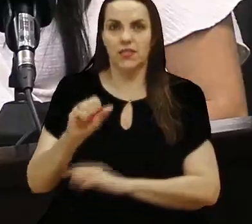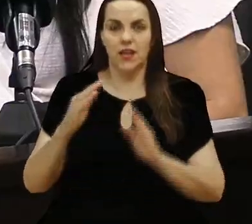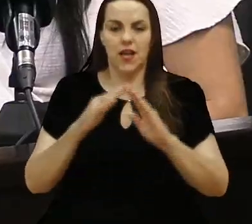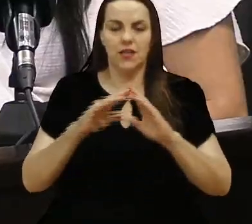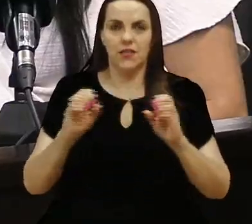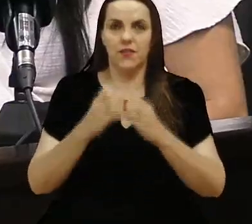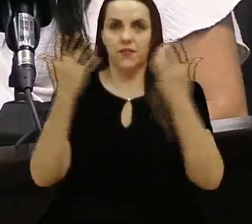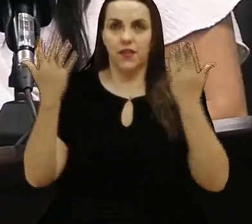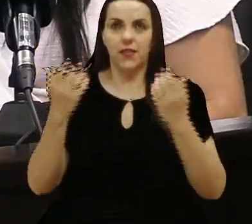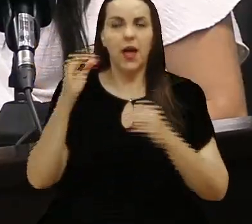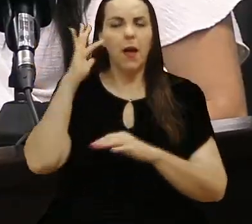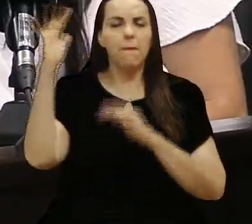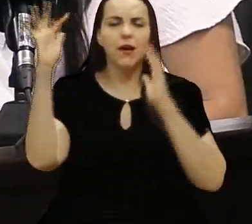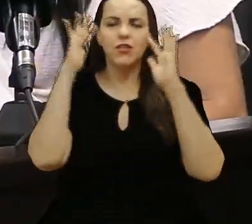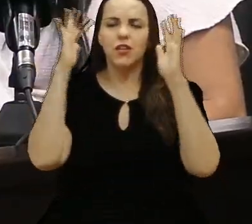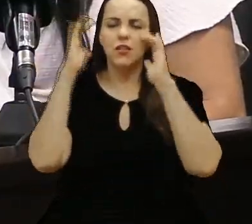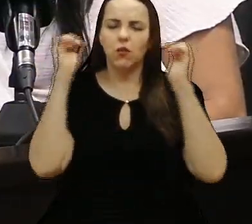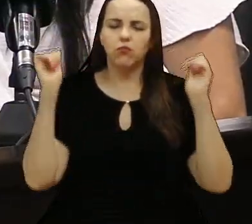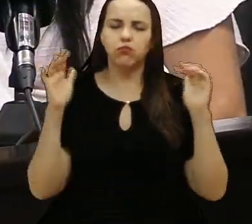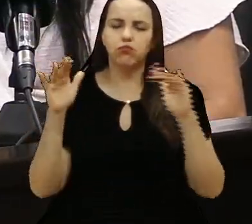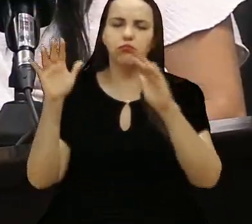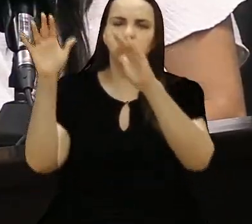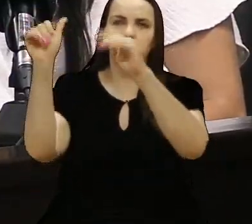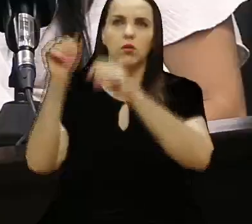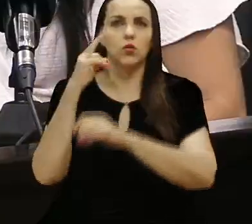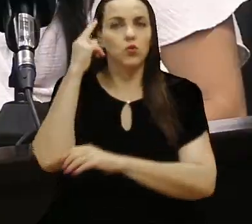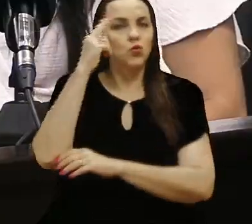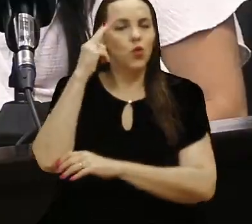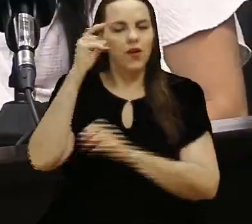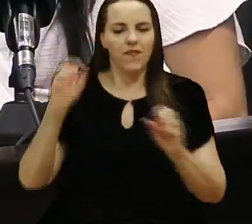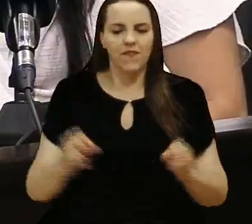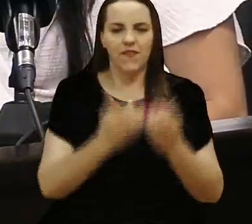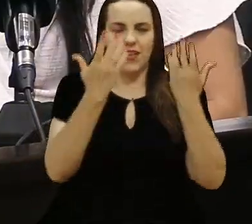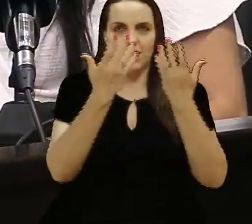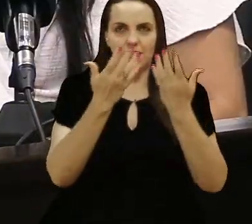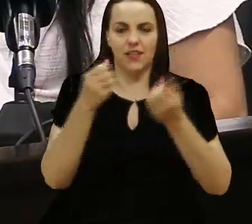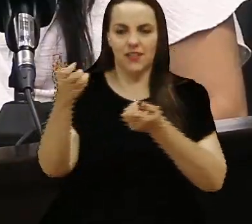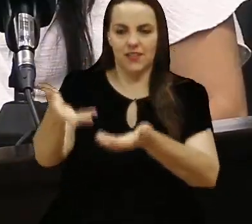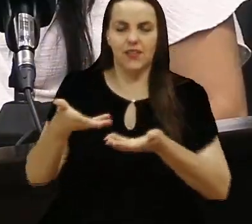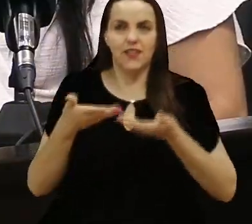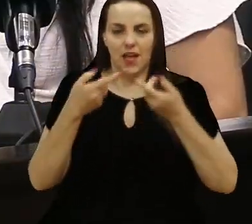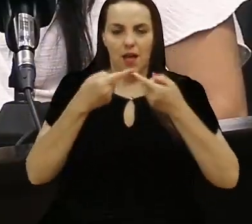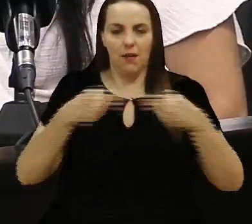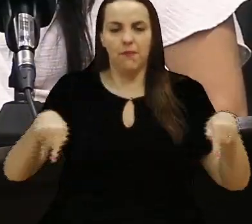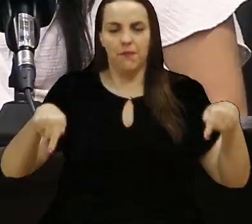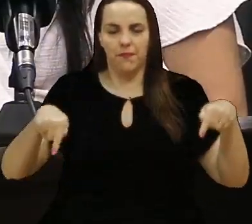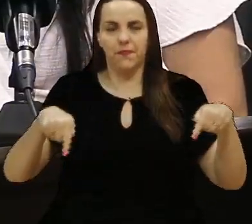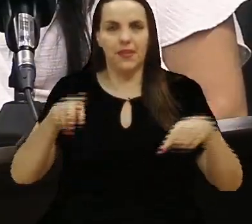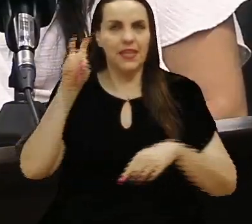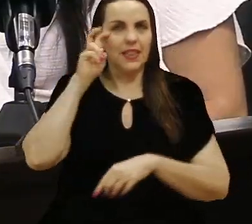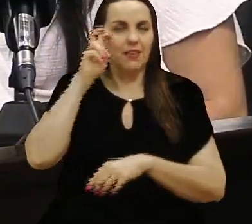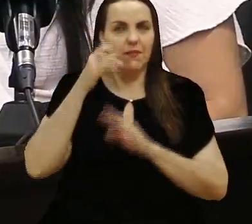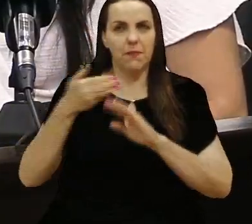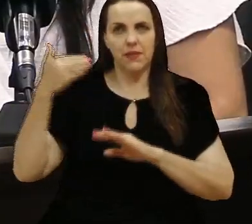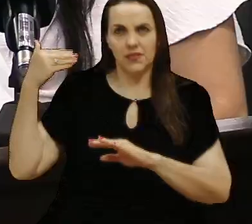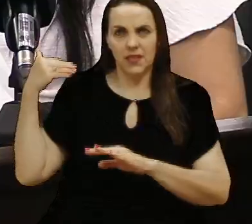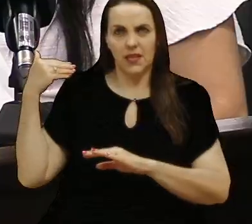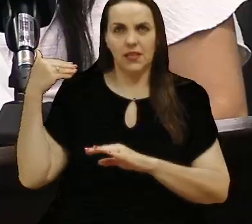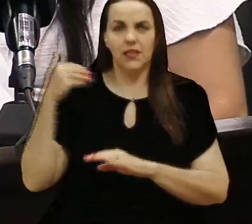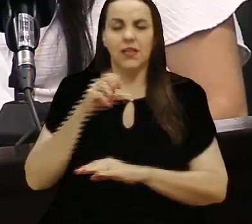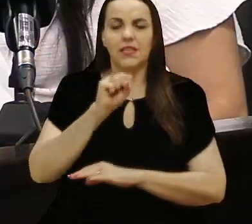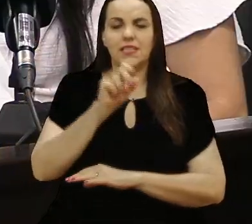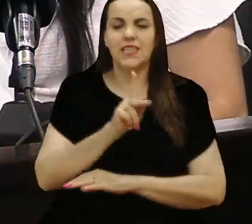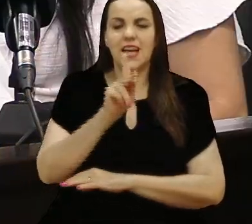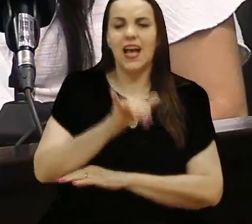e os sonhos viram festa. Participei da recepção de abertura delas na última quinta-feira, e a Sky Kids nasce